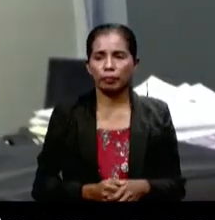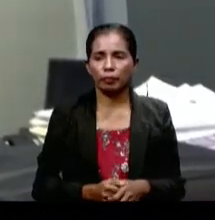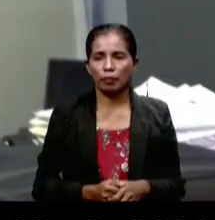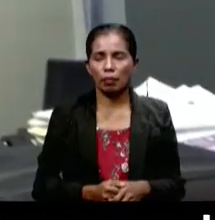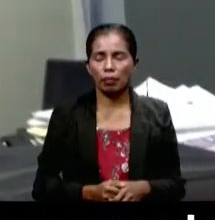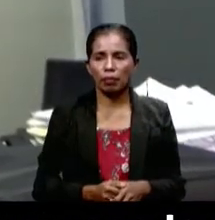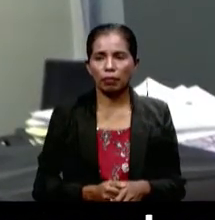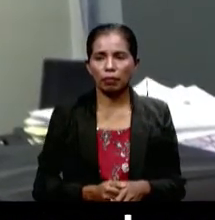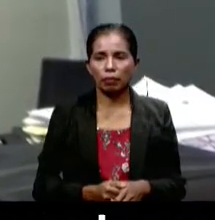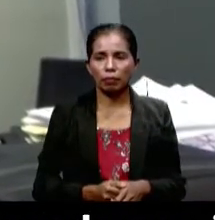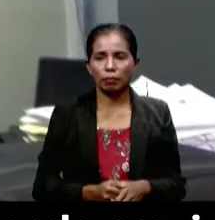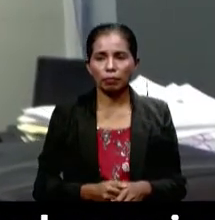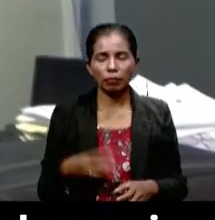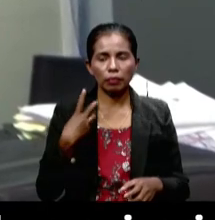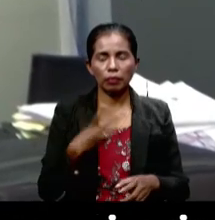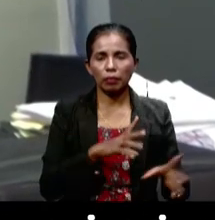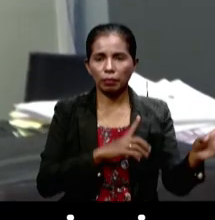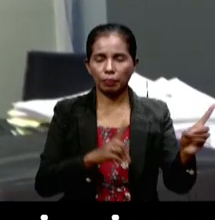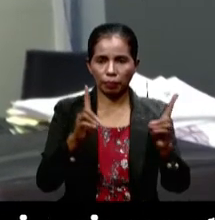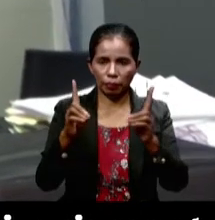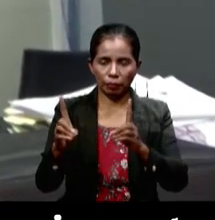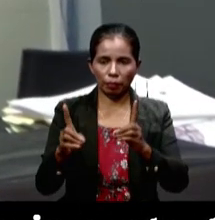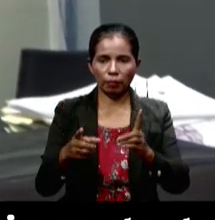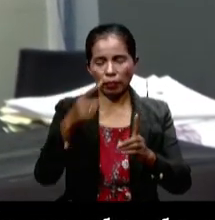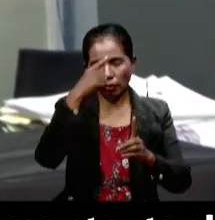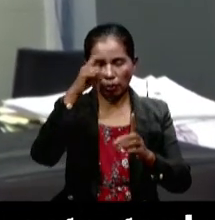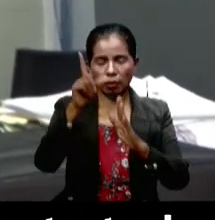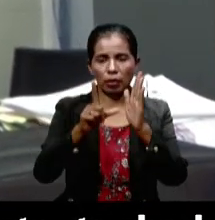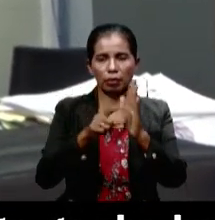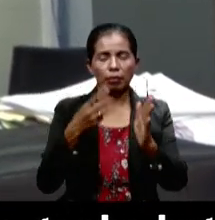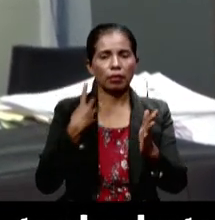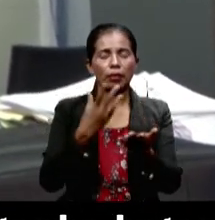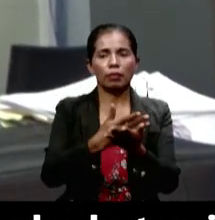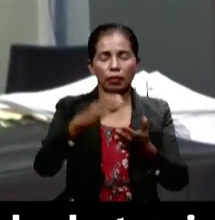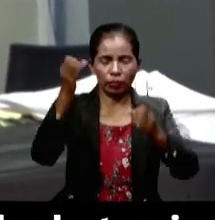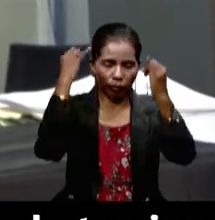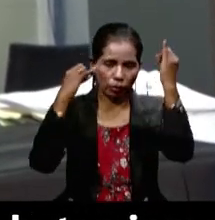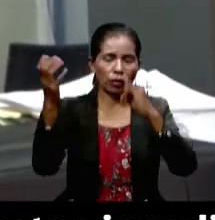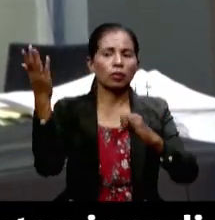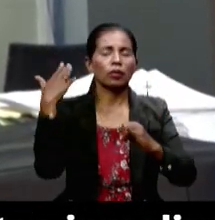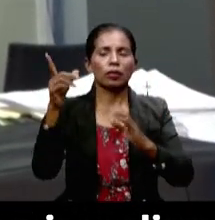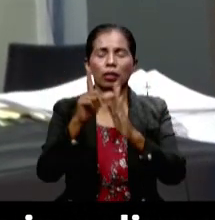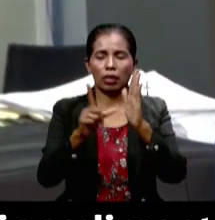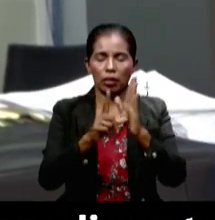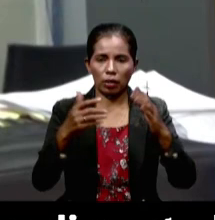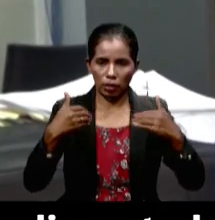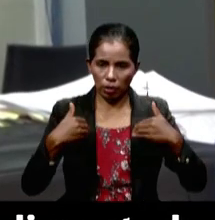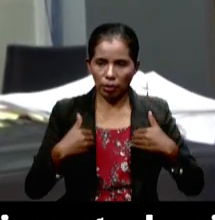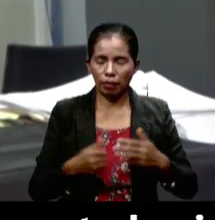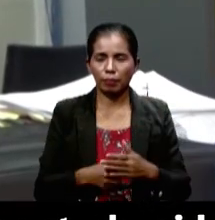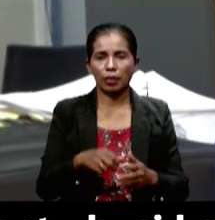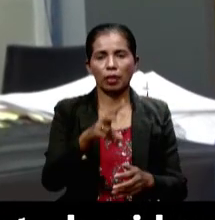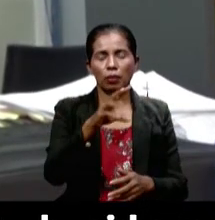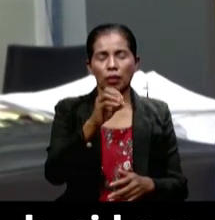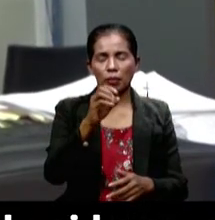está foi uma que implementa, também lei né foi uma que está socializa, o que era lei né e ona,